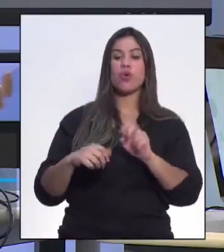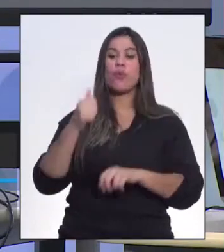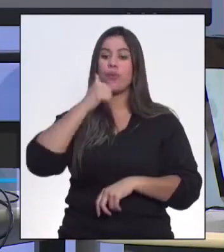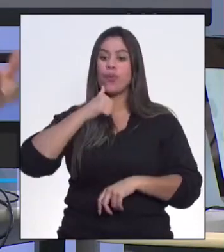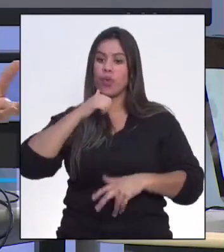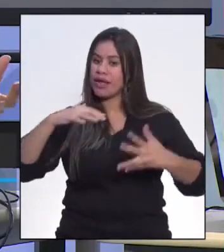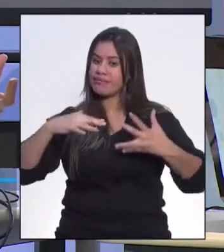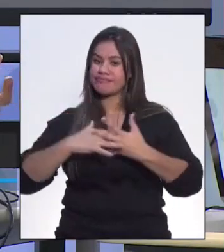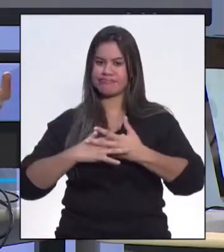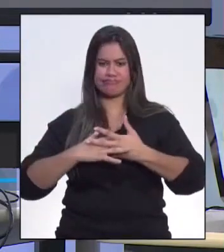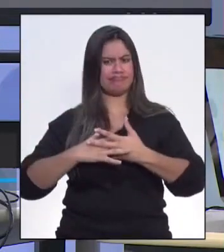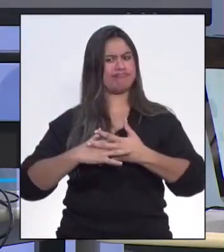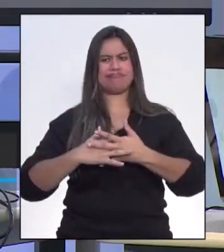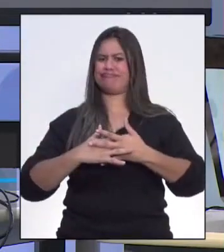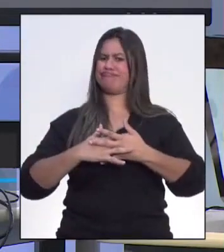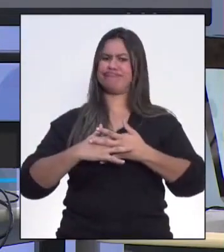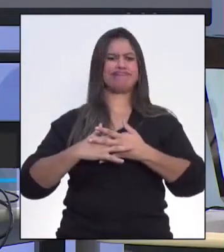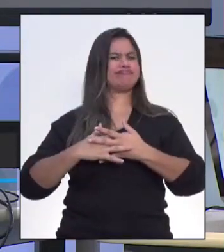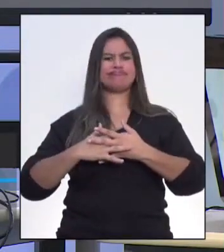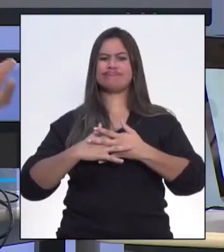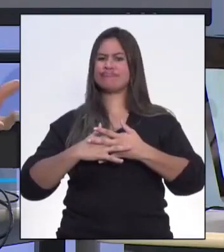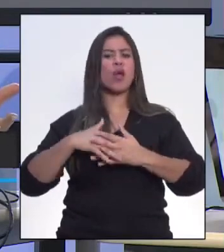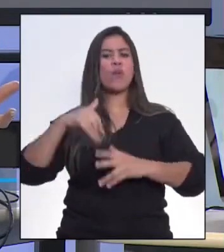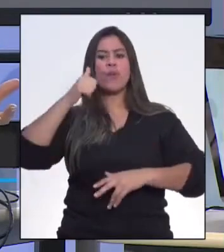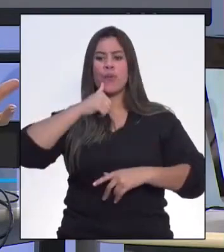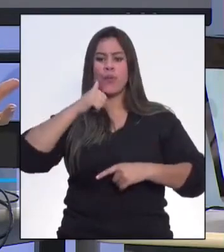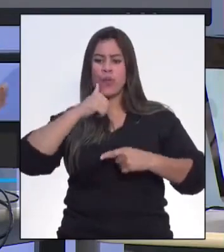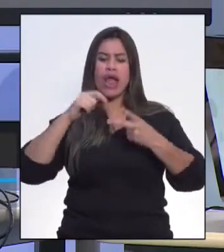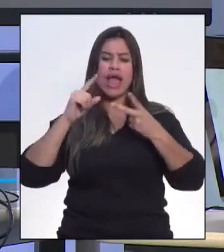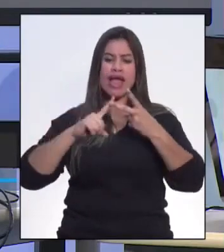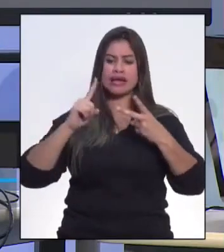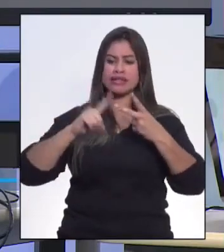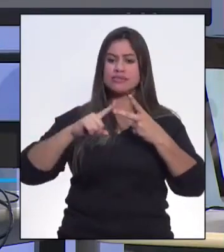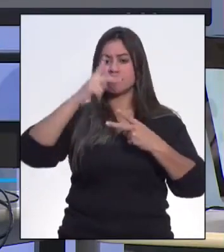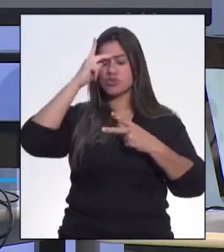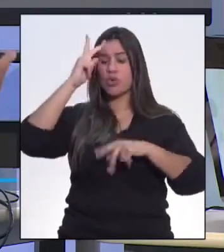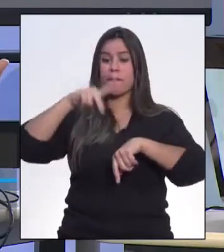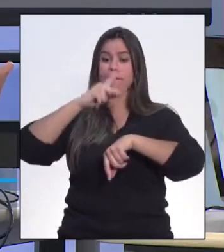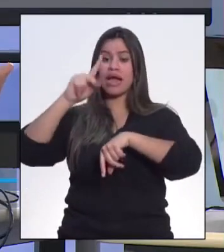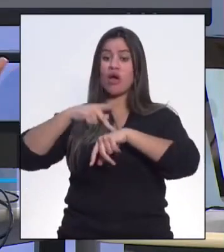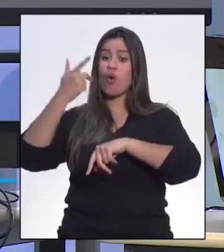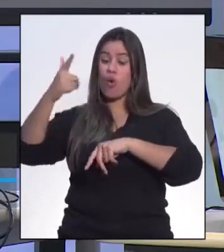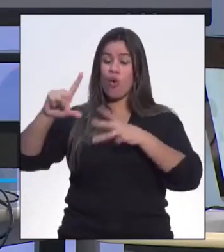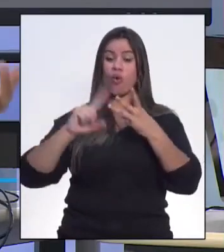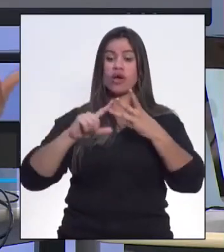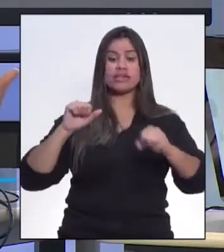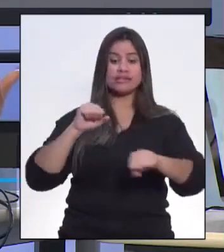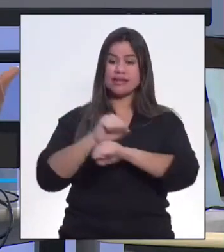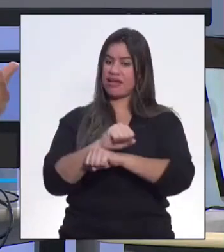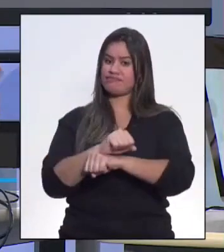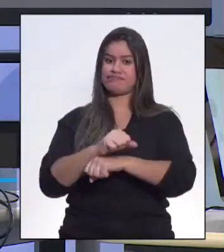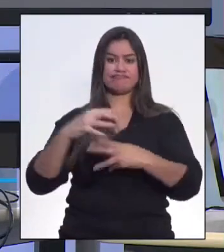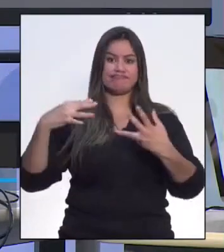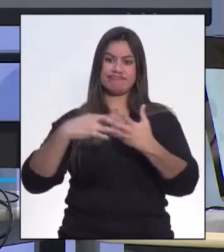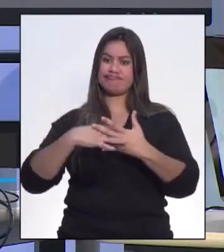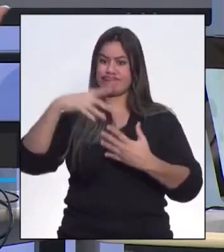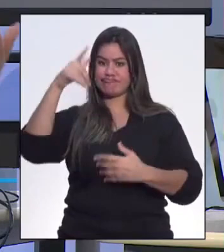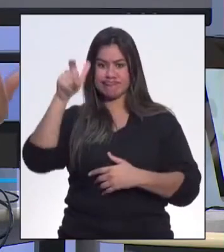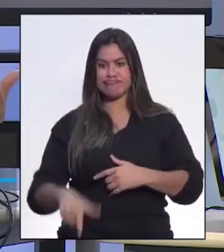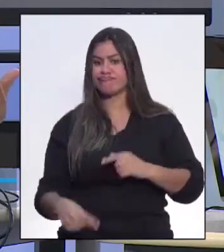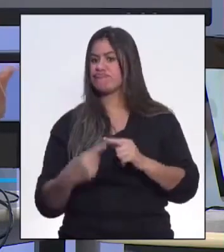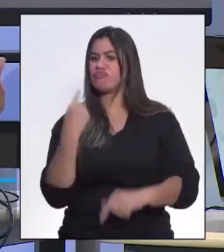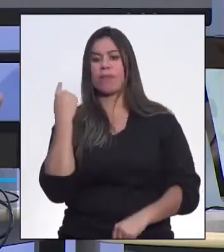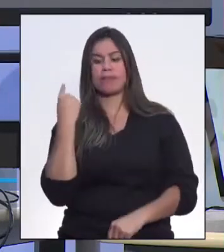nem as mulheres, nem os estrangeiros, nem os escravos, né? Em Roma, os homens eles